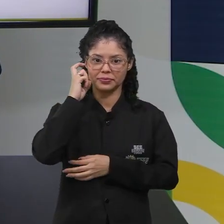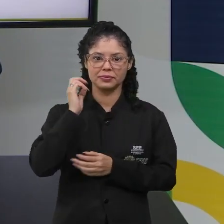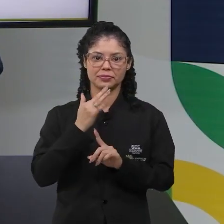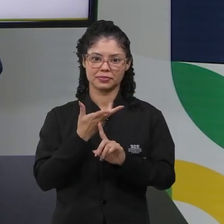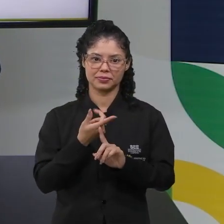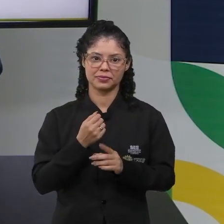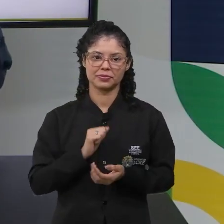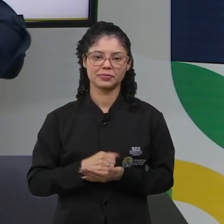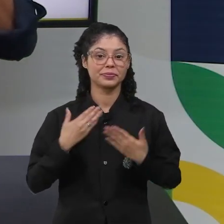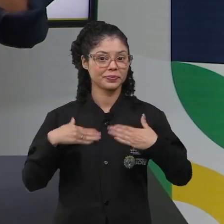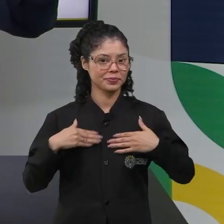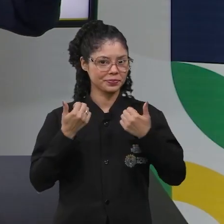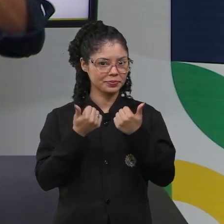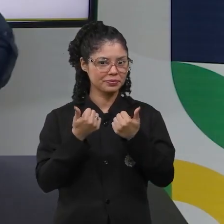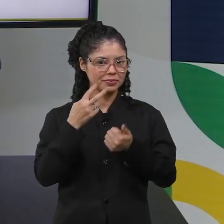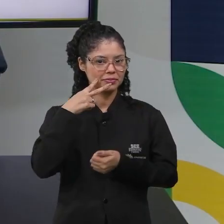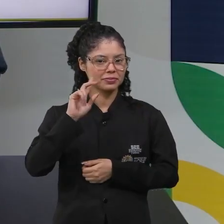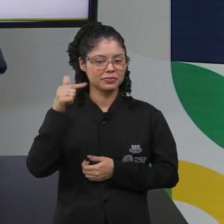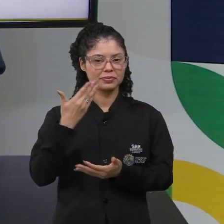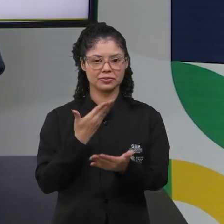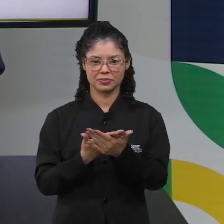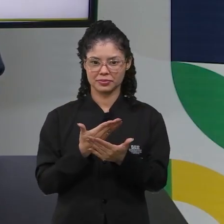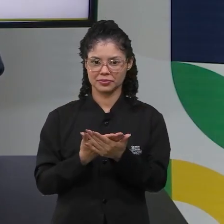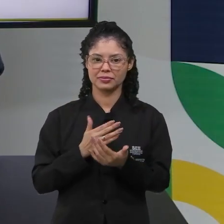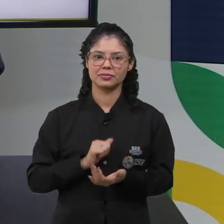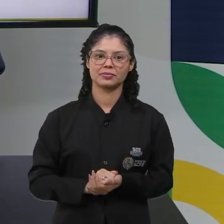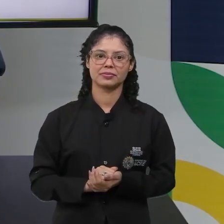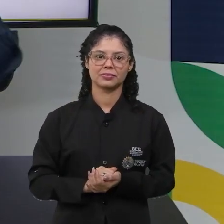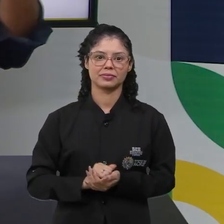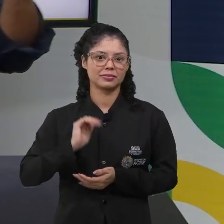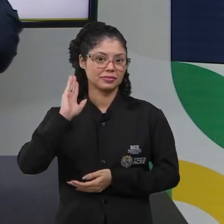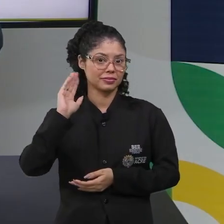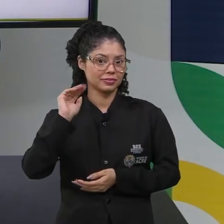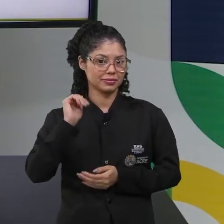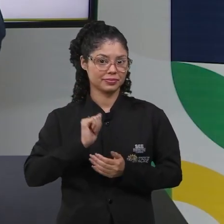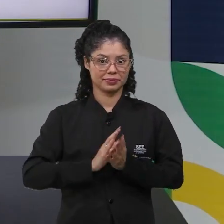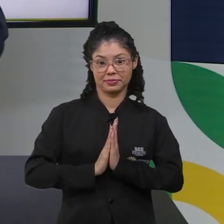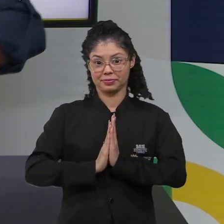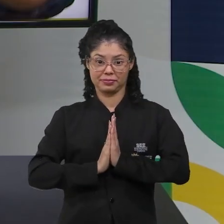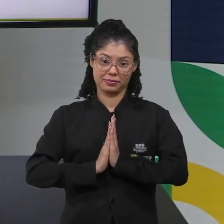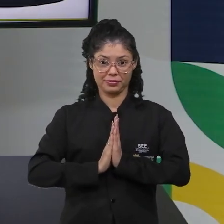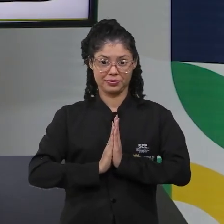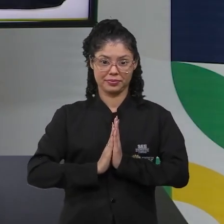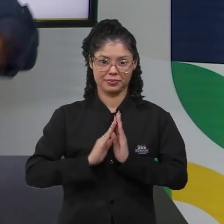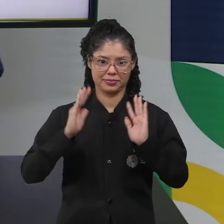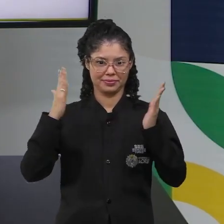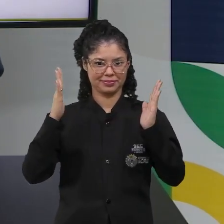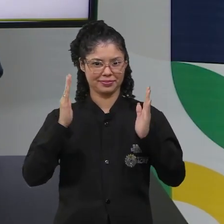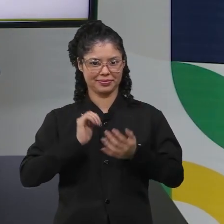artístico. Tranquilo? Nos vemos em uma próxima oportunidade e é nessa que eu vou. Waka waka,